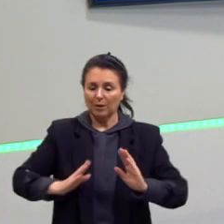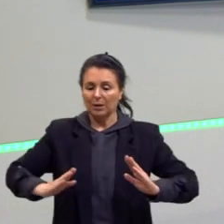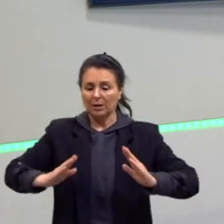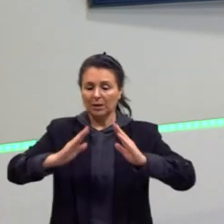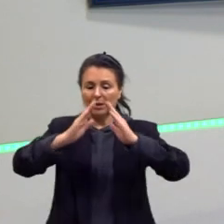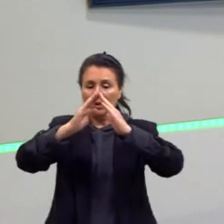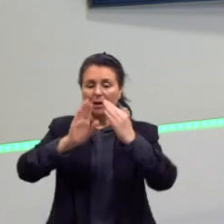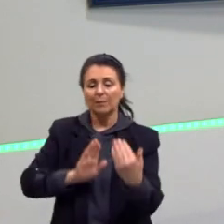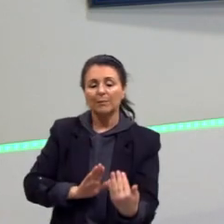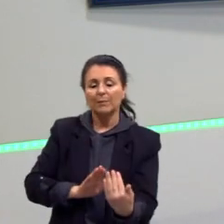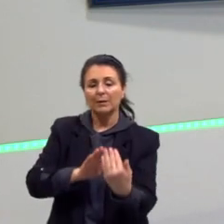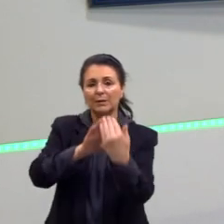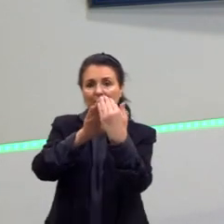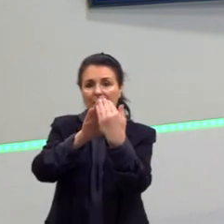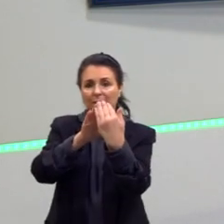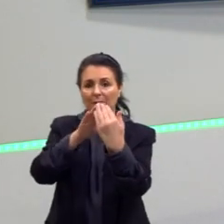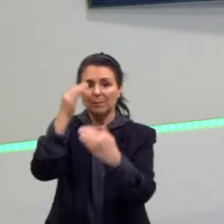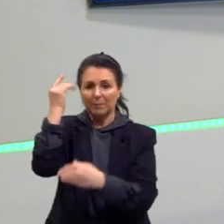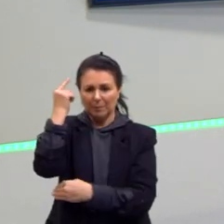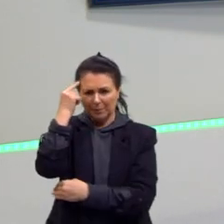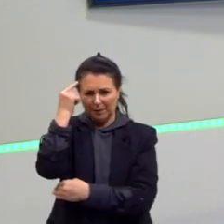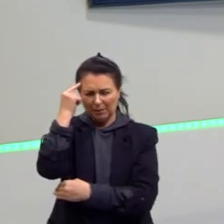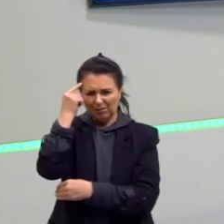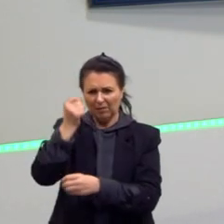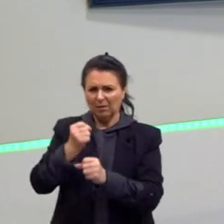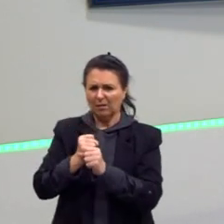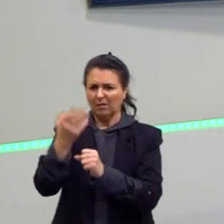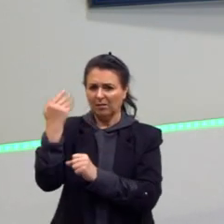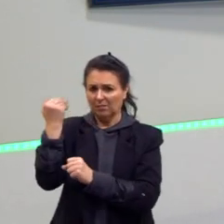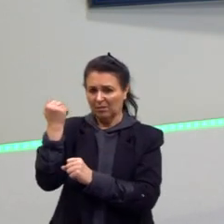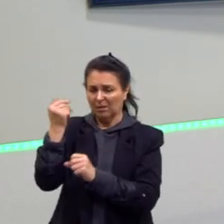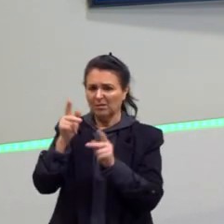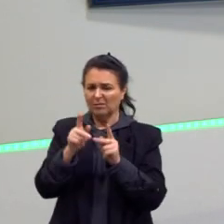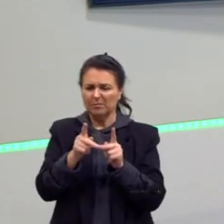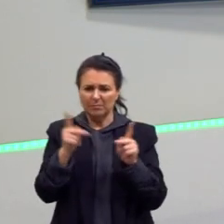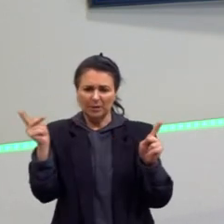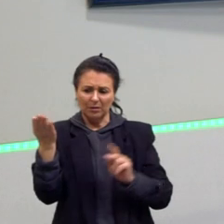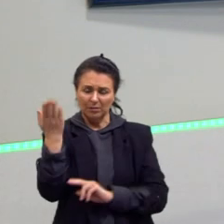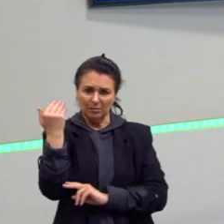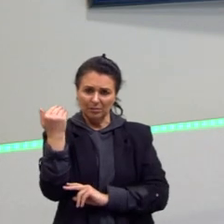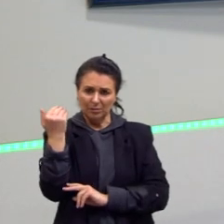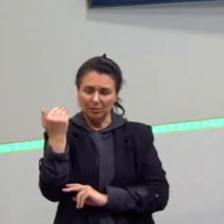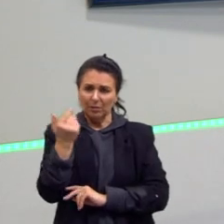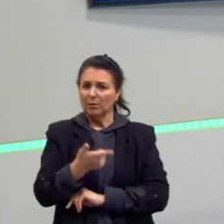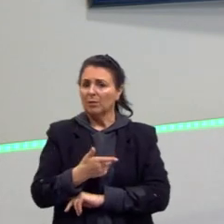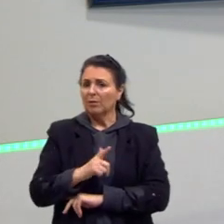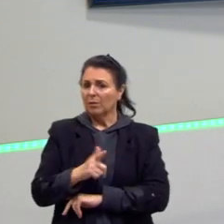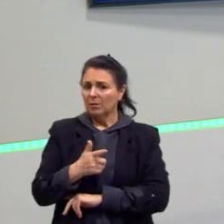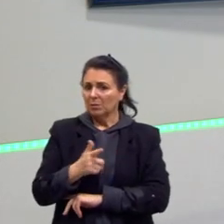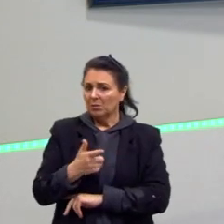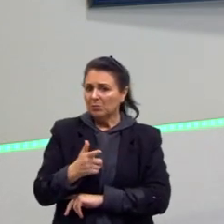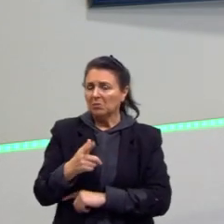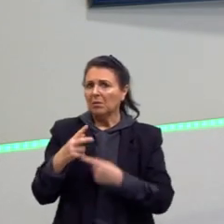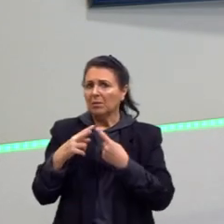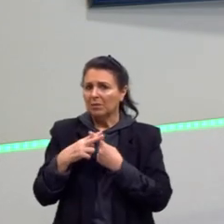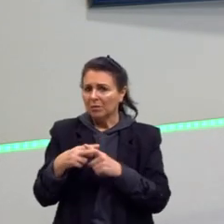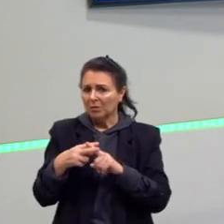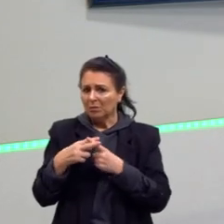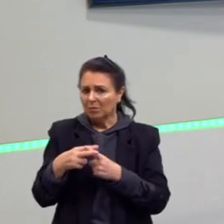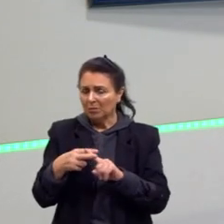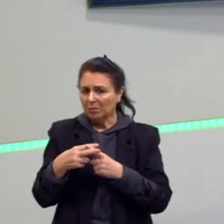pensem né neste feito muito antigamente né Na época nós não tínhamos tantos instrumentos